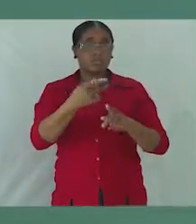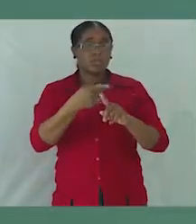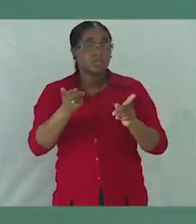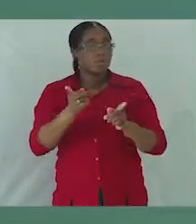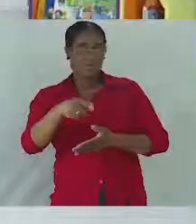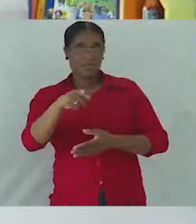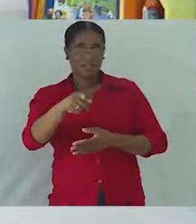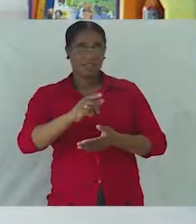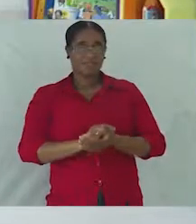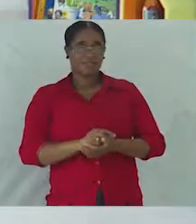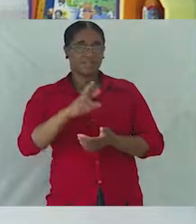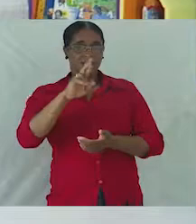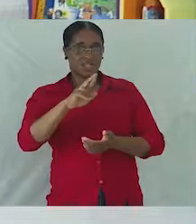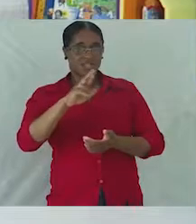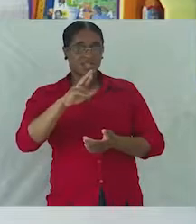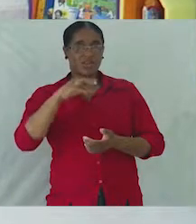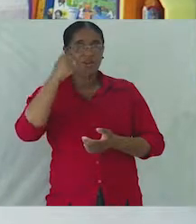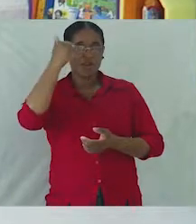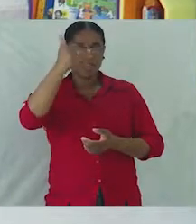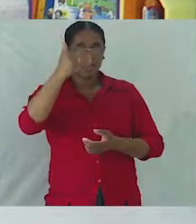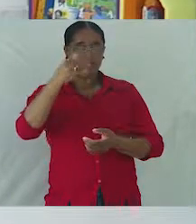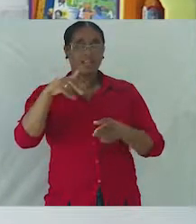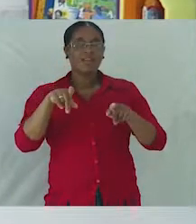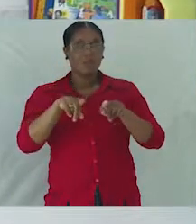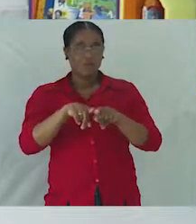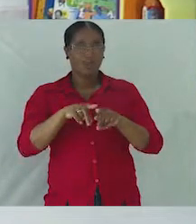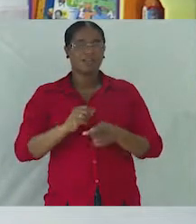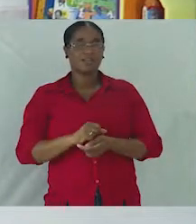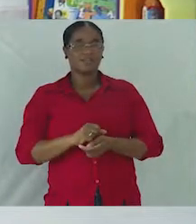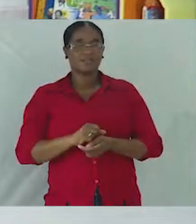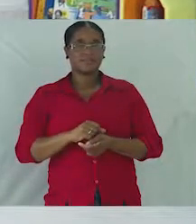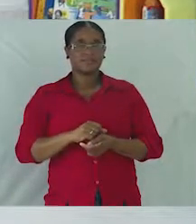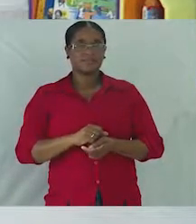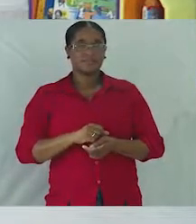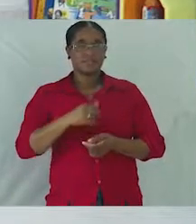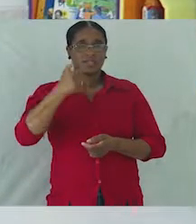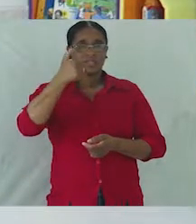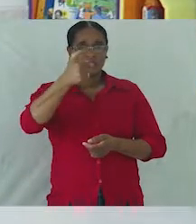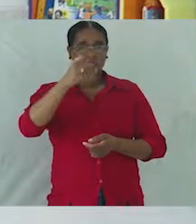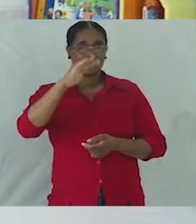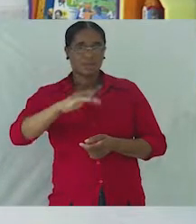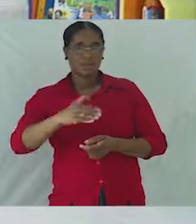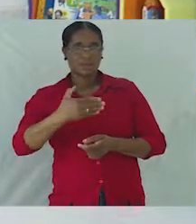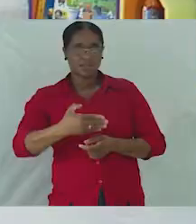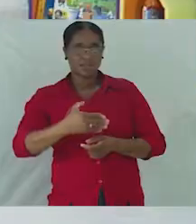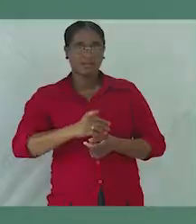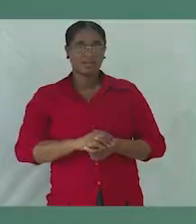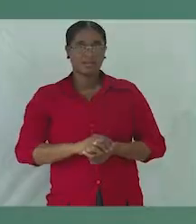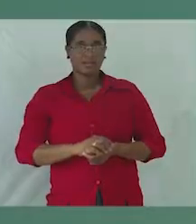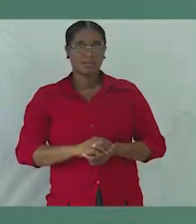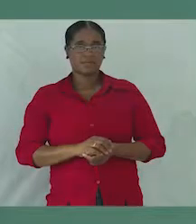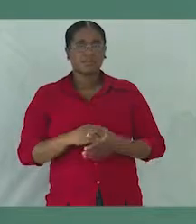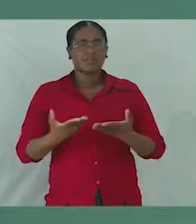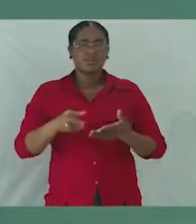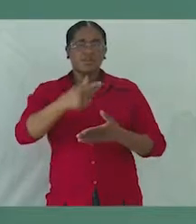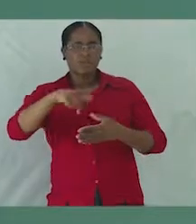ter x² é igual a 5 sobre 7. Então